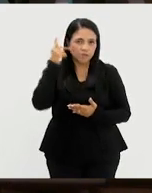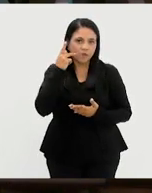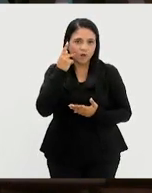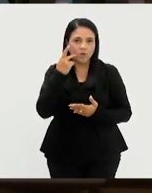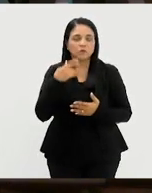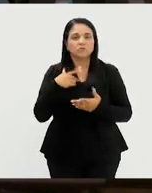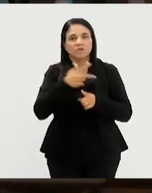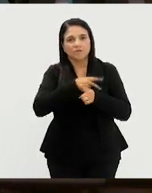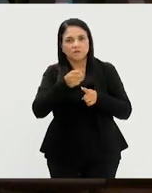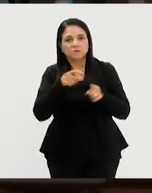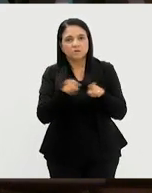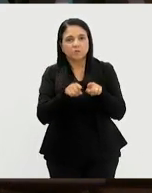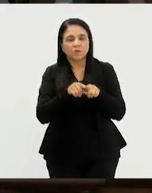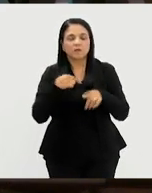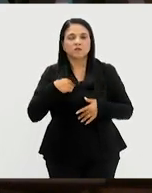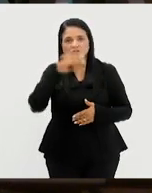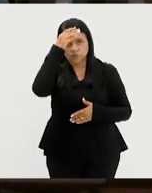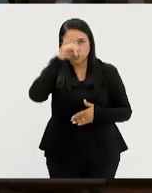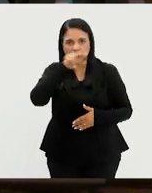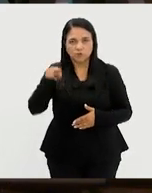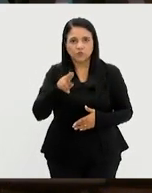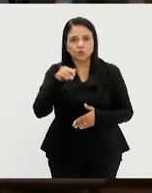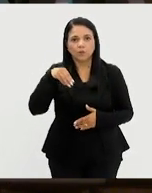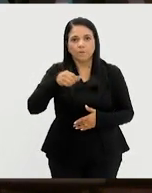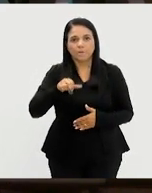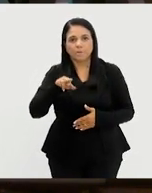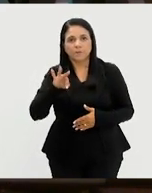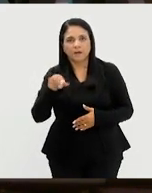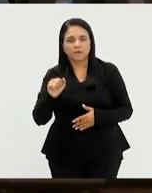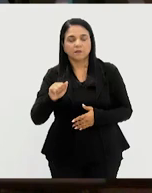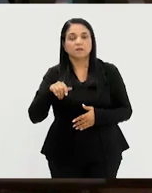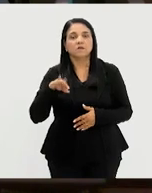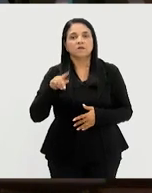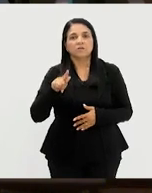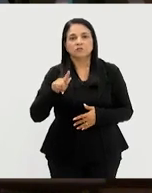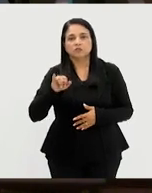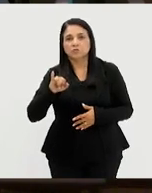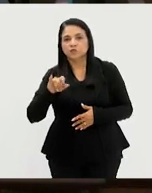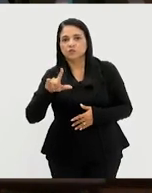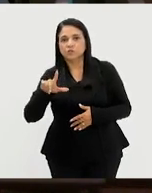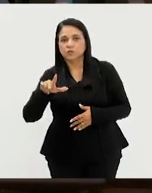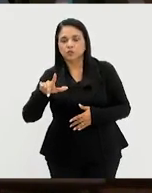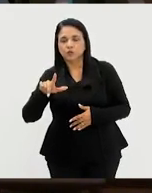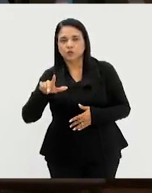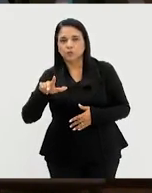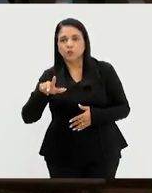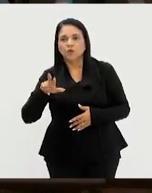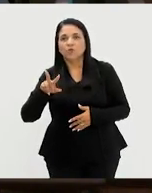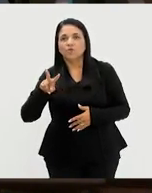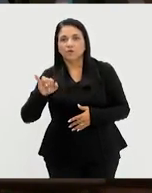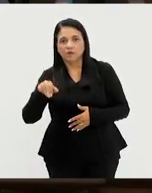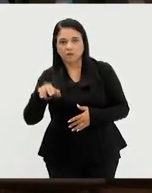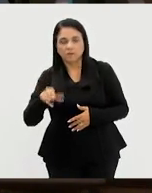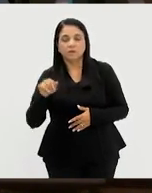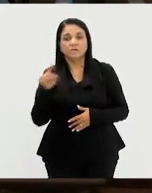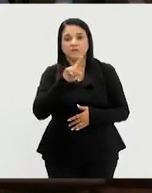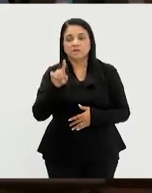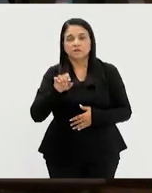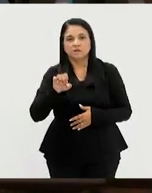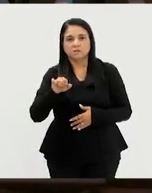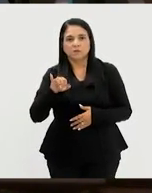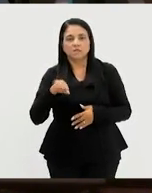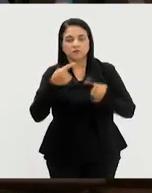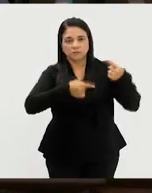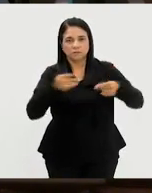vencido tia Ju mar Rocha gvi Felipe Soares e zeid em discussão não havendo que quer